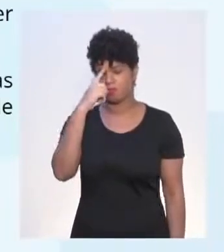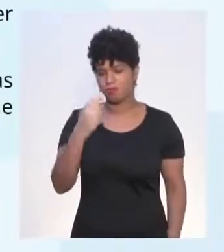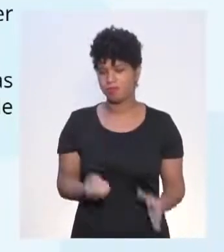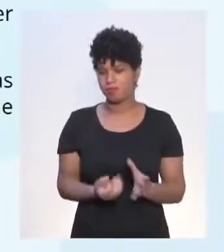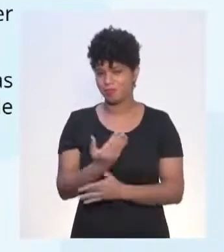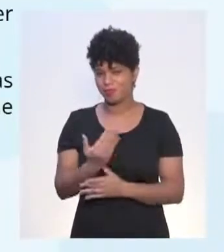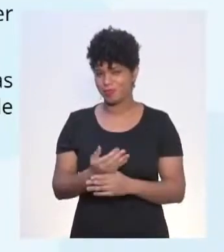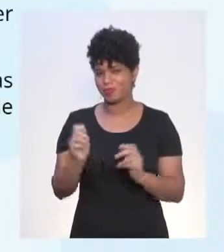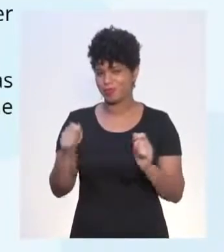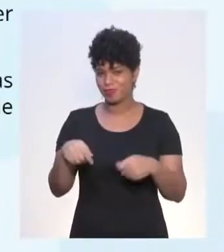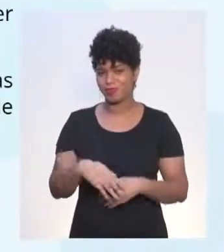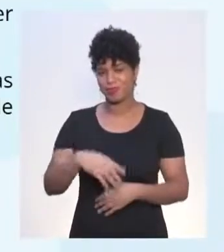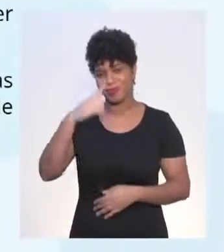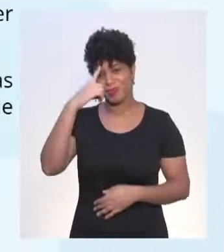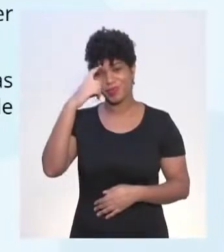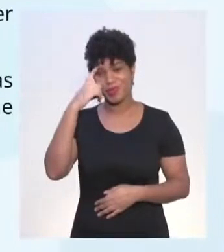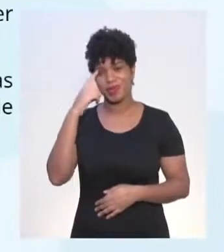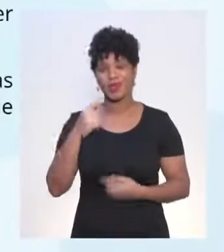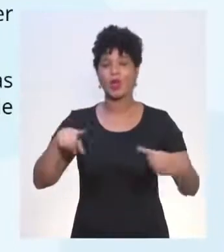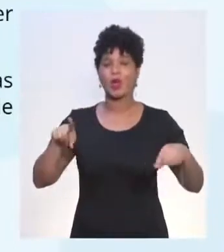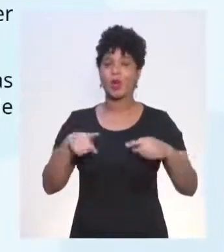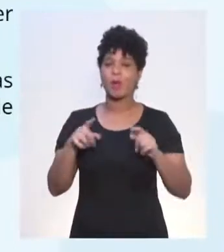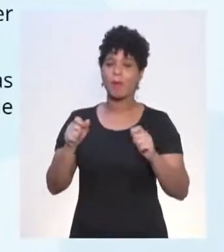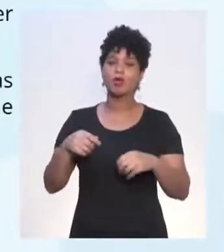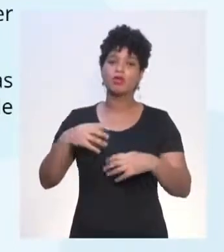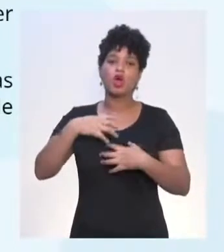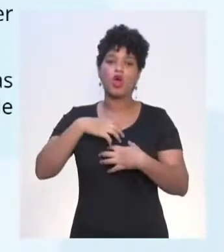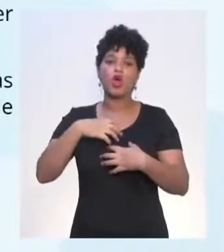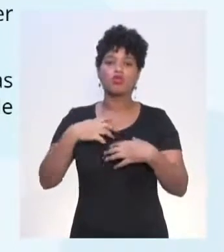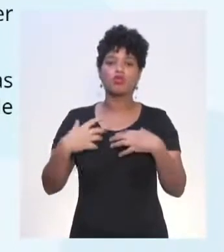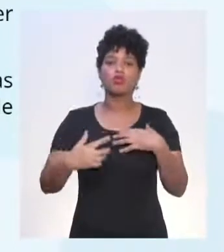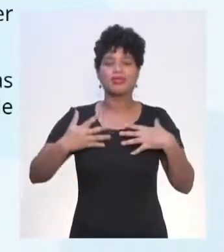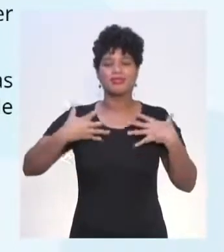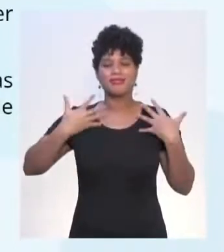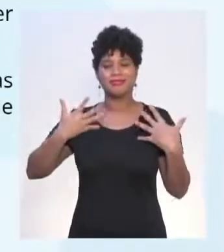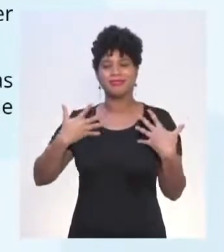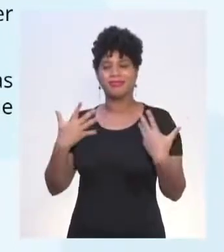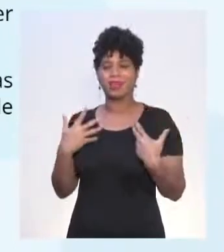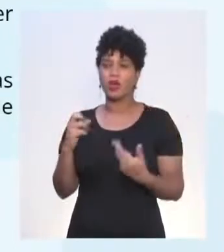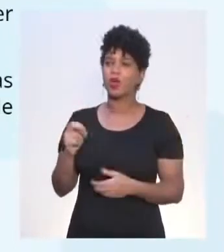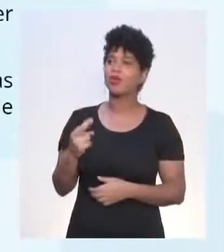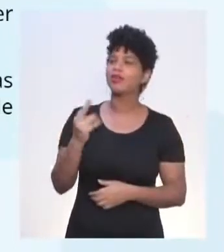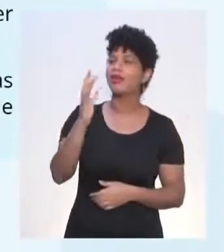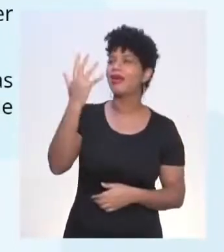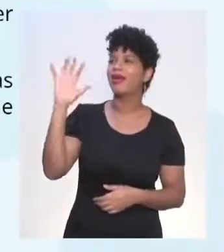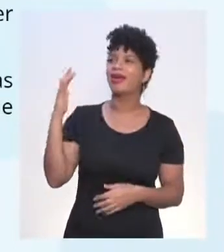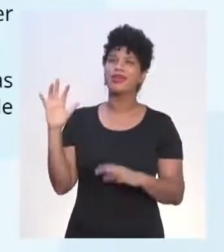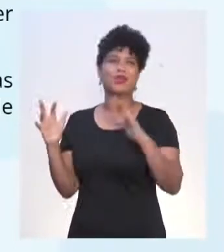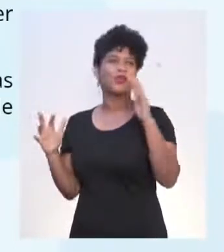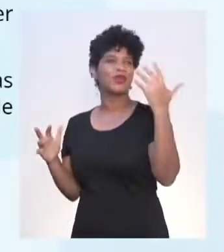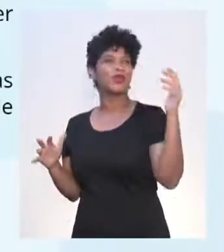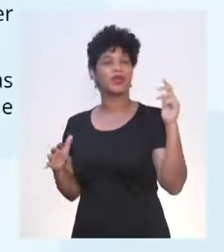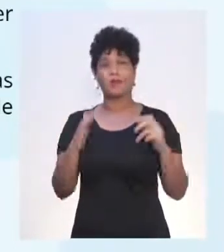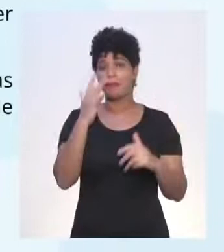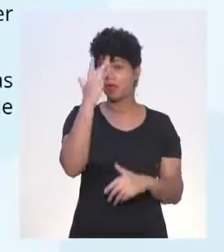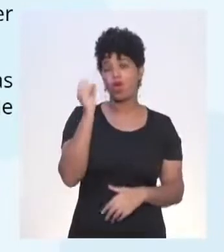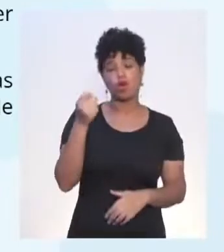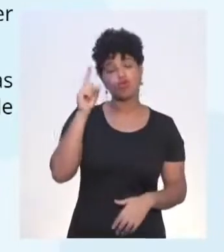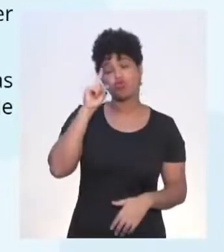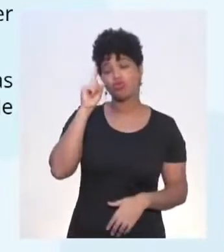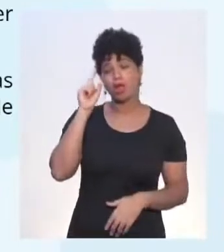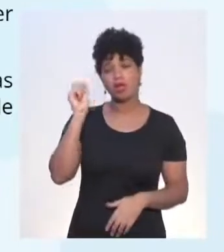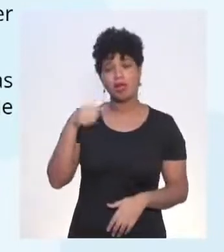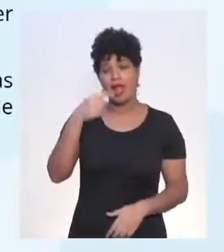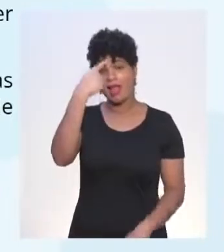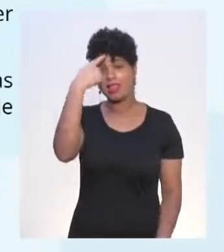ideias musicais essas ideias podem vir emoções encontros da natureza de pessoas ou coisas cotidianas